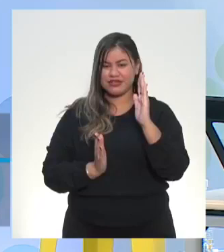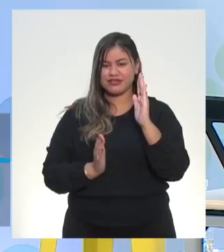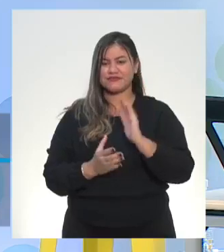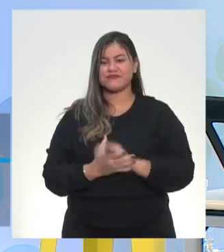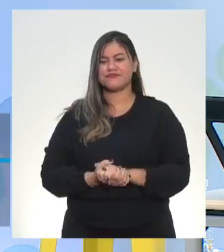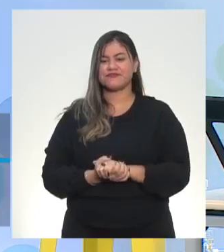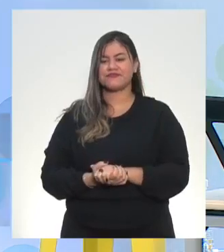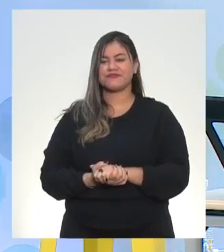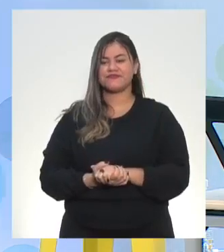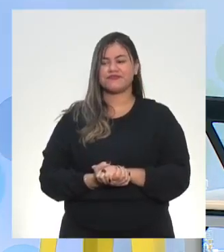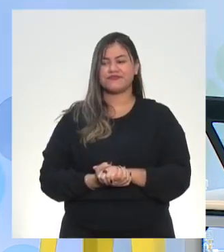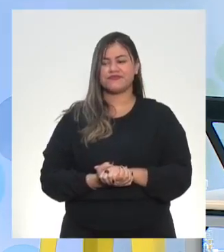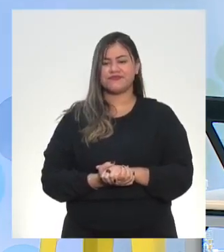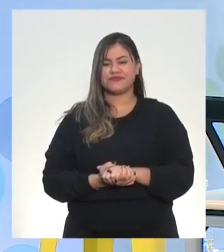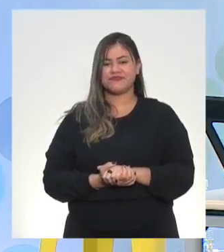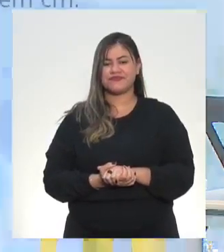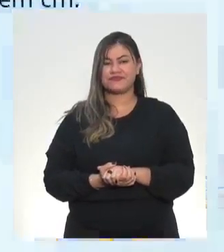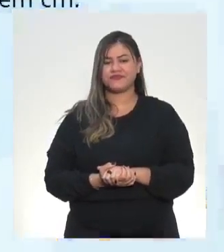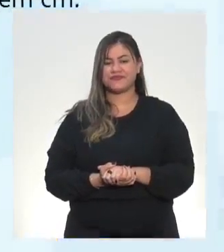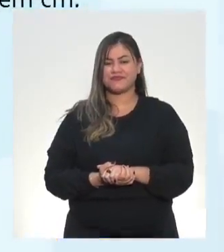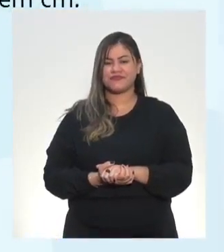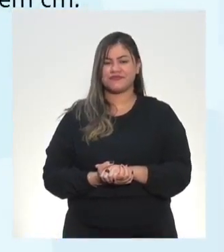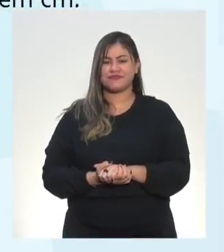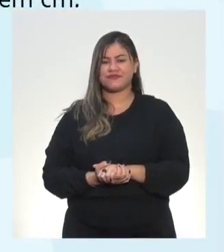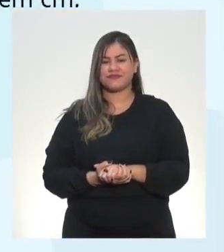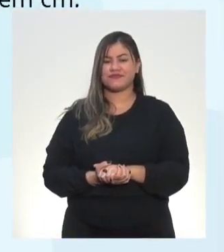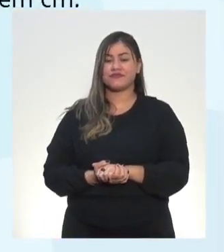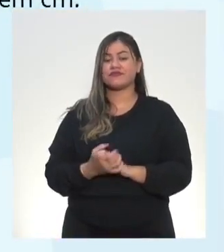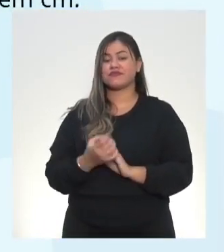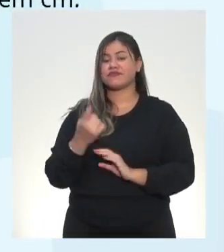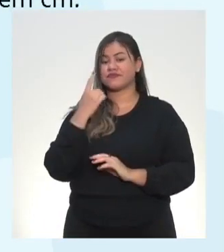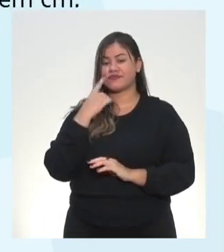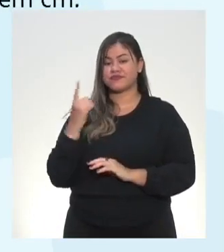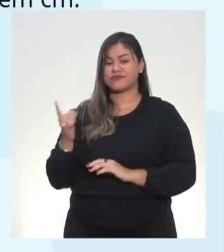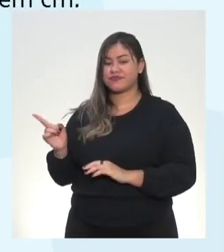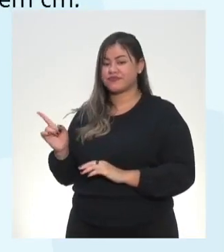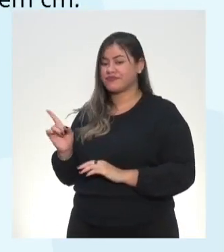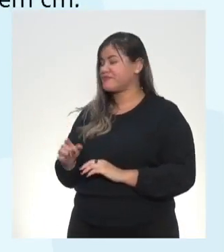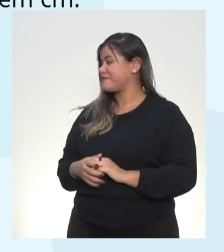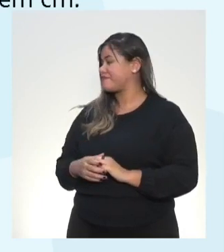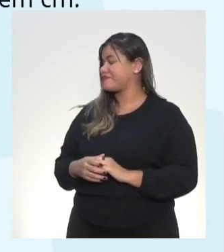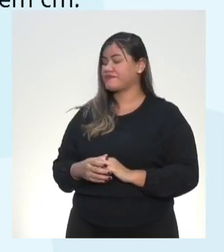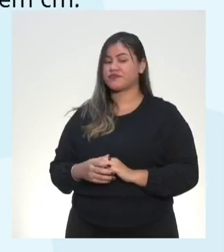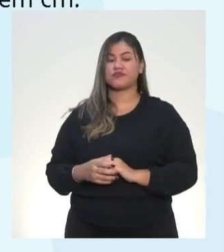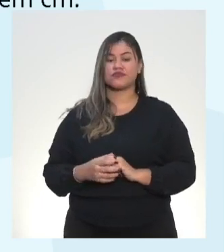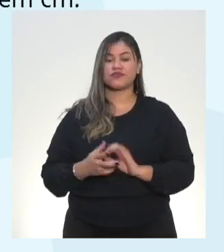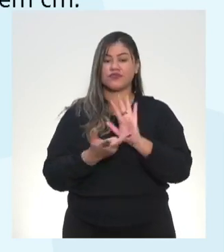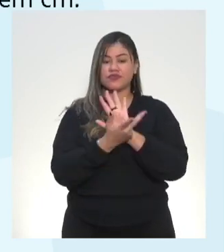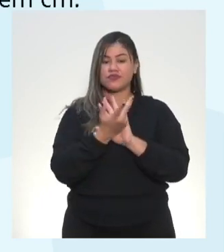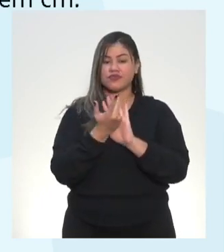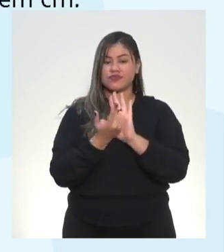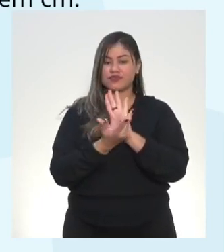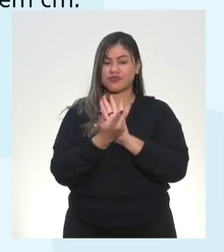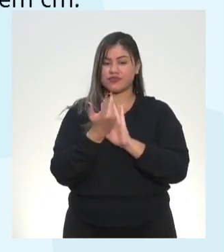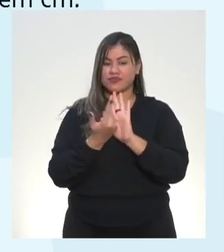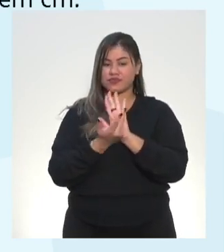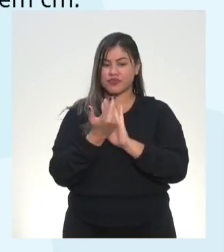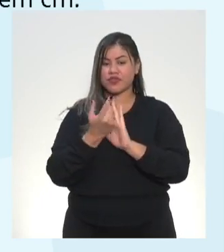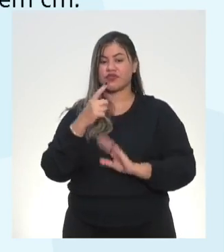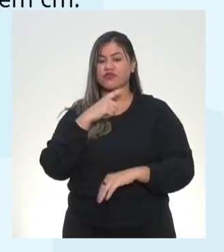são iguais, têm a mesma medida. Então, observe nessa figura, em amarelo, que todos os lados